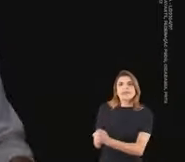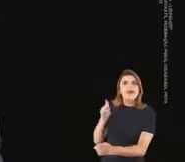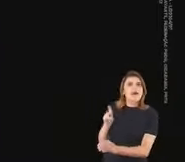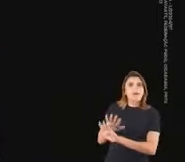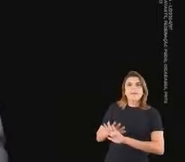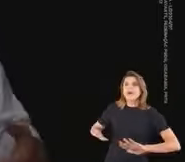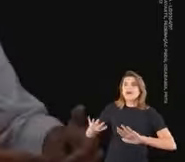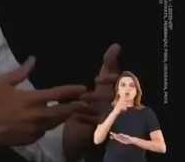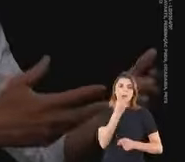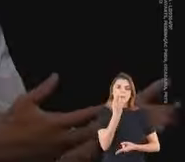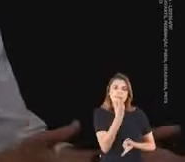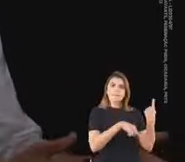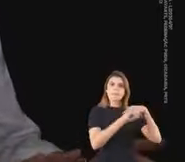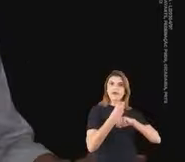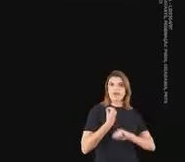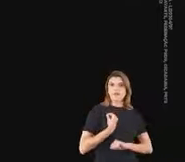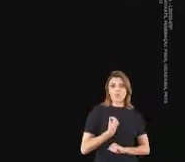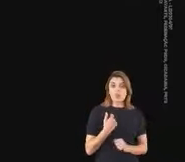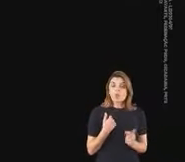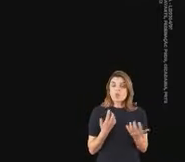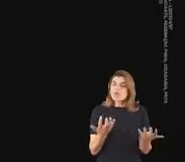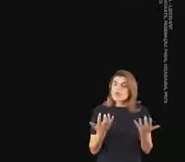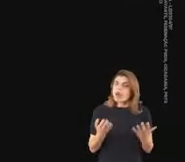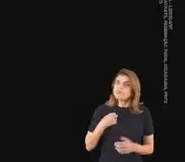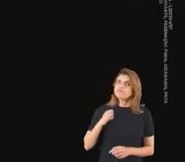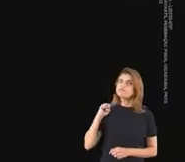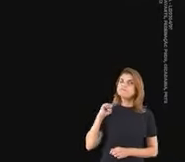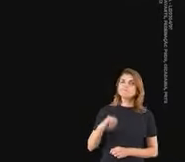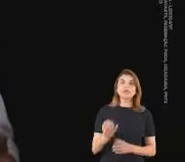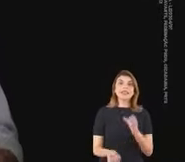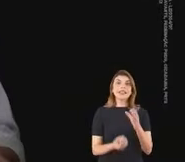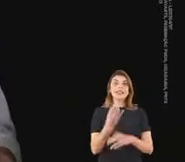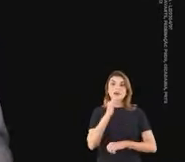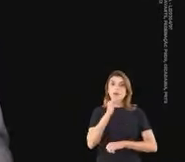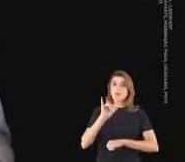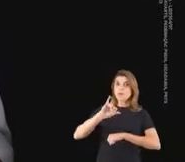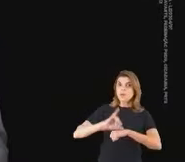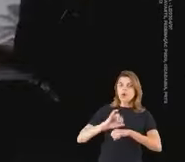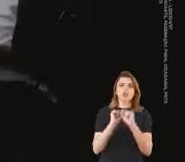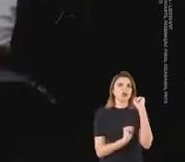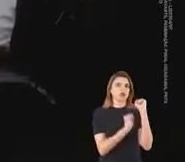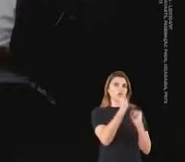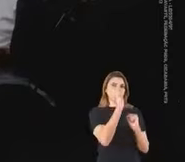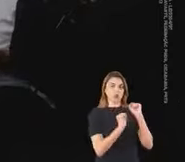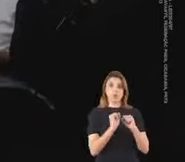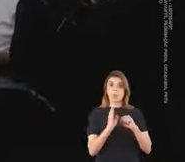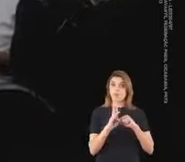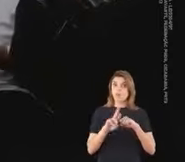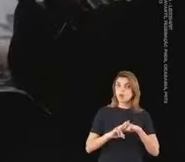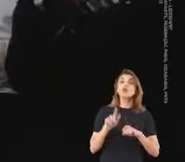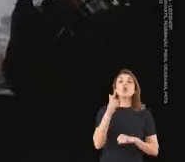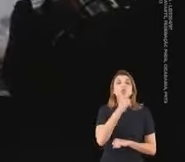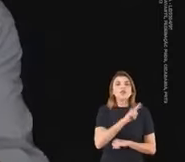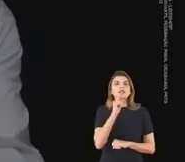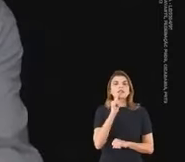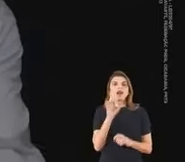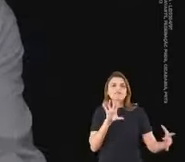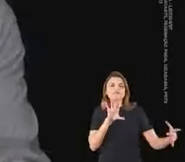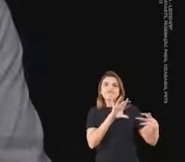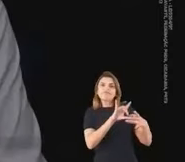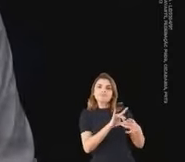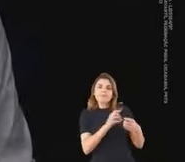sua independência e crescer na vida. Eu quero também criar um polo industrial aqui. Belford Roxo precisa